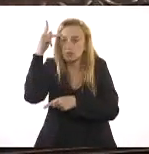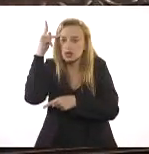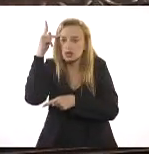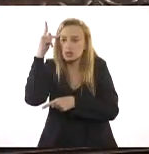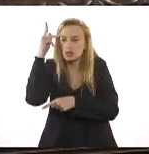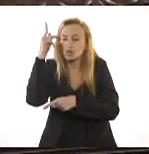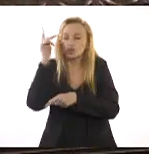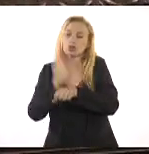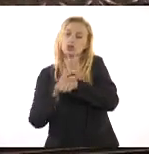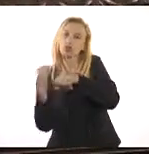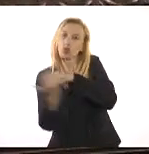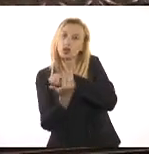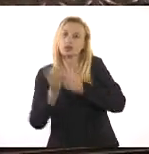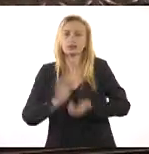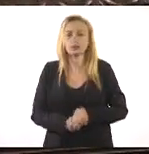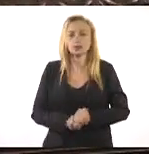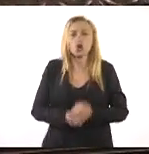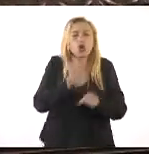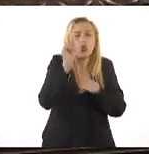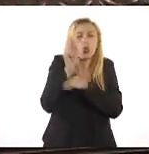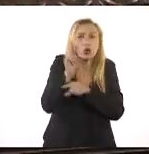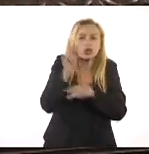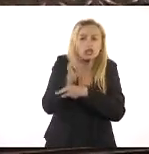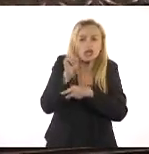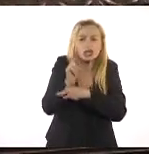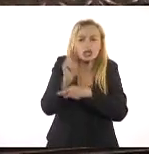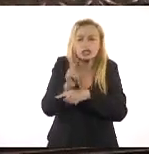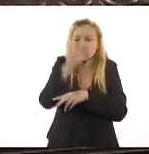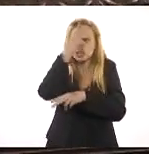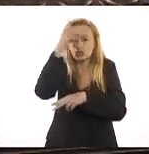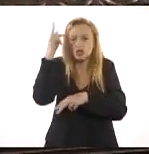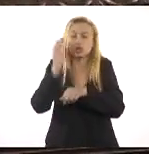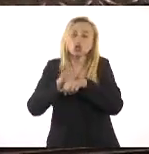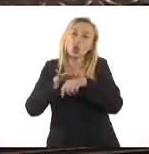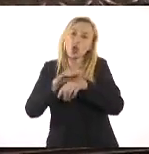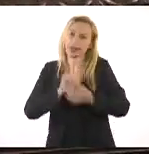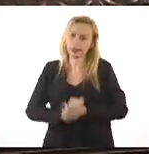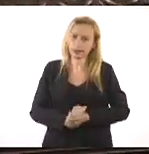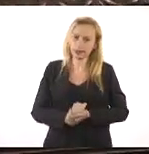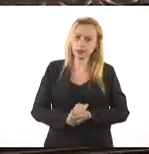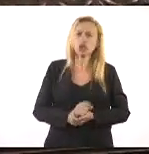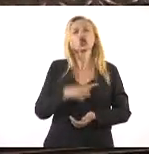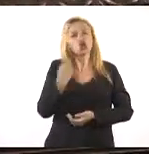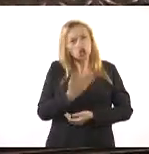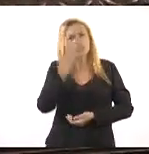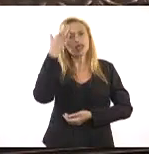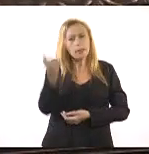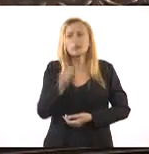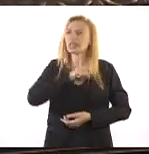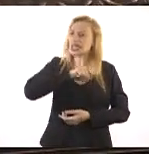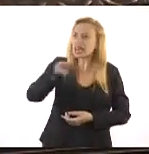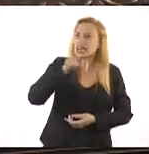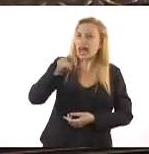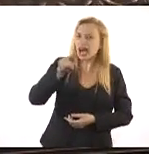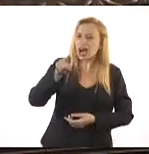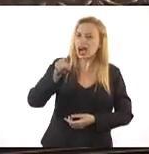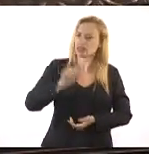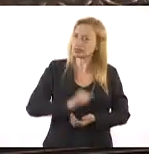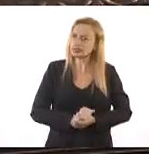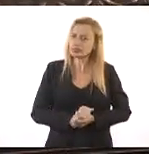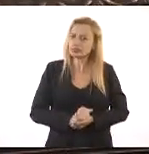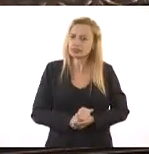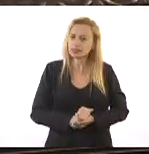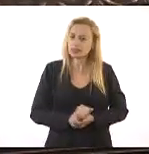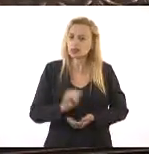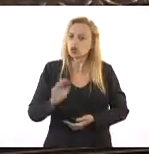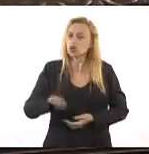coronavírus, tratando os pacientes infectados. E nós sabemos que lá do outro lado,